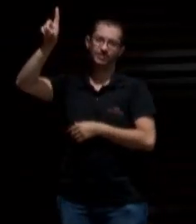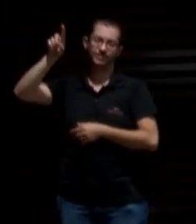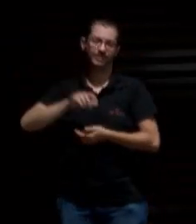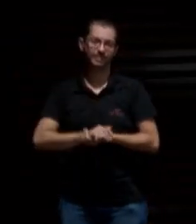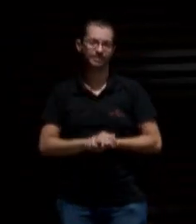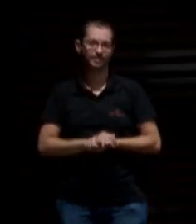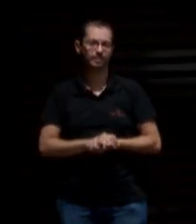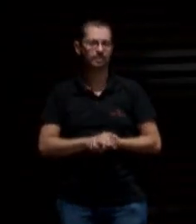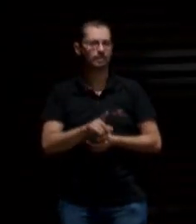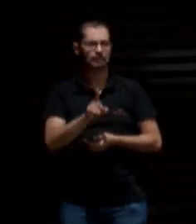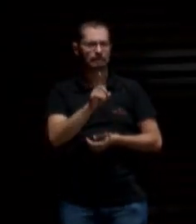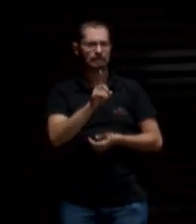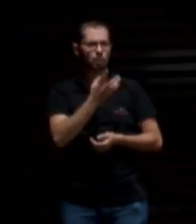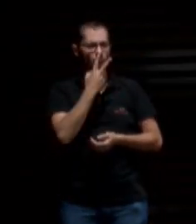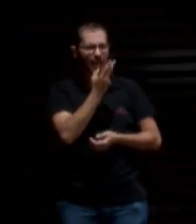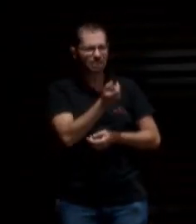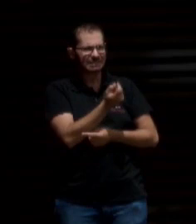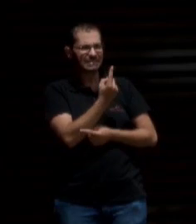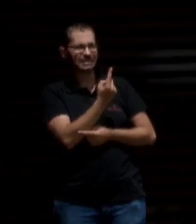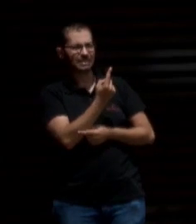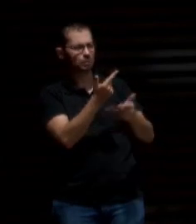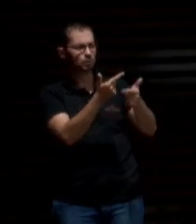Não estranheis o fogo. Pelo contrário,